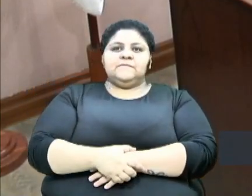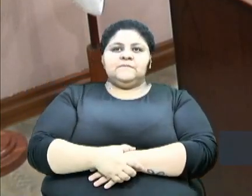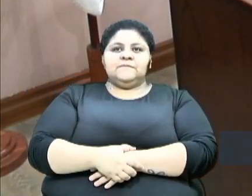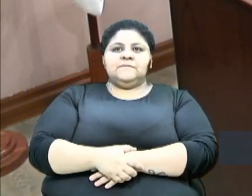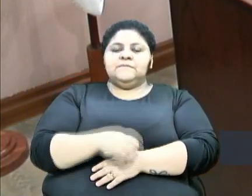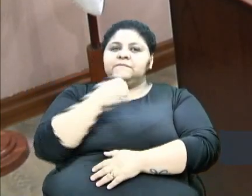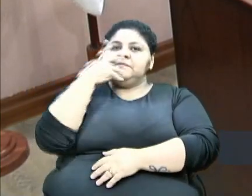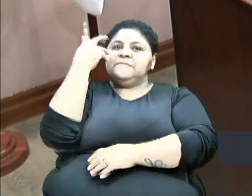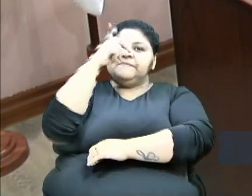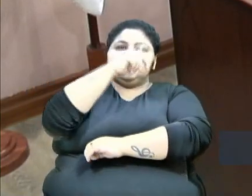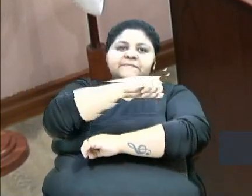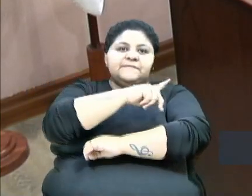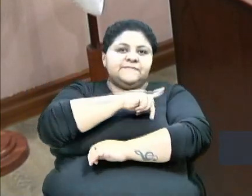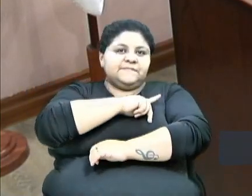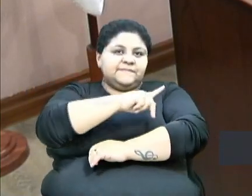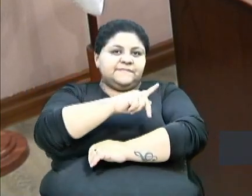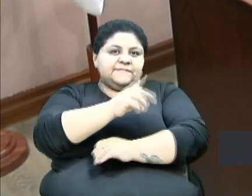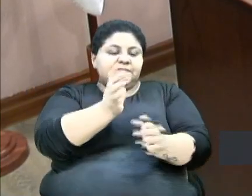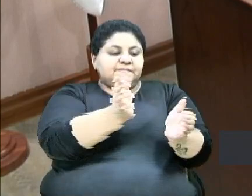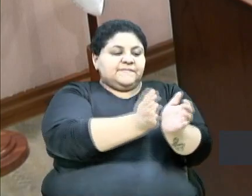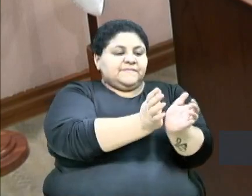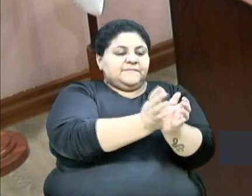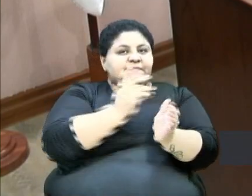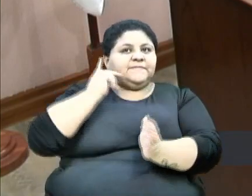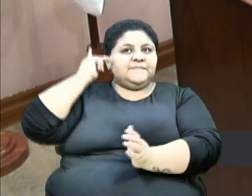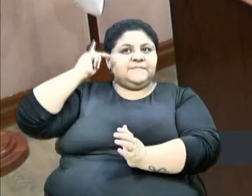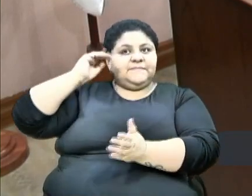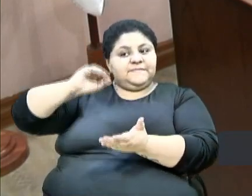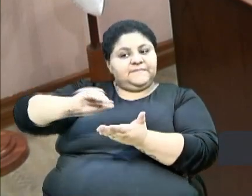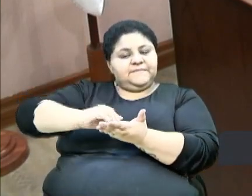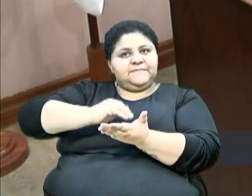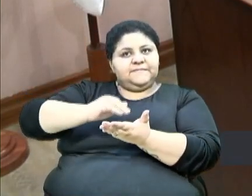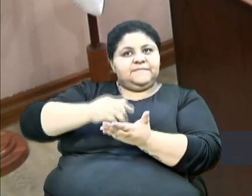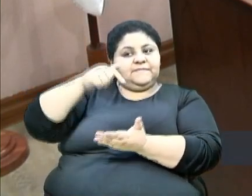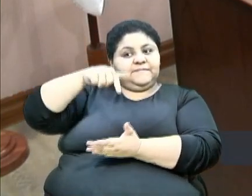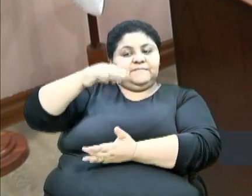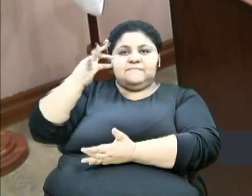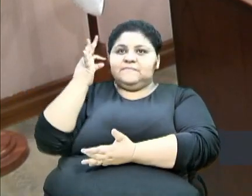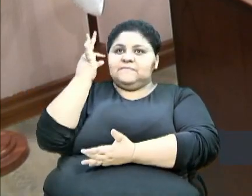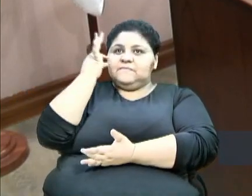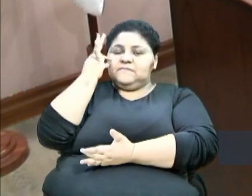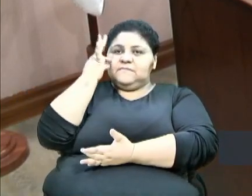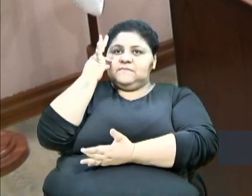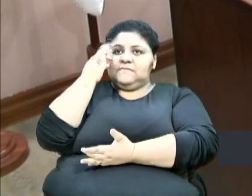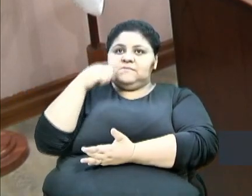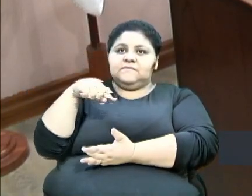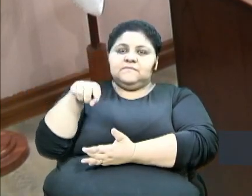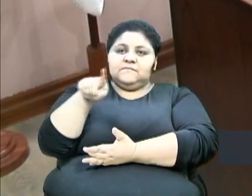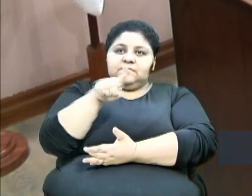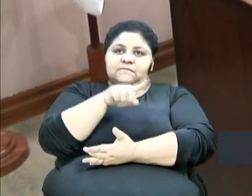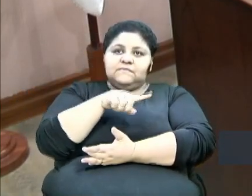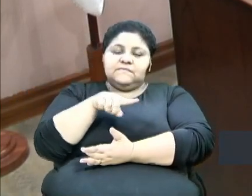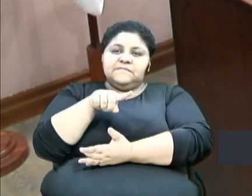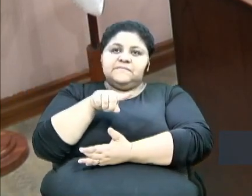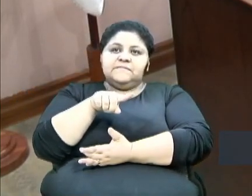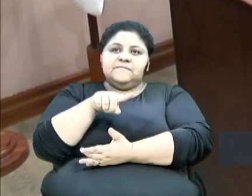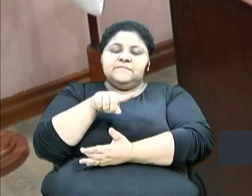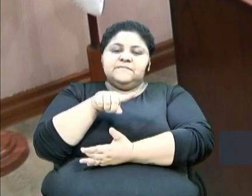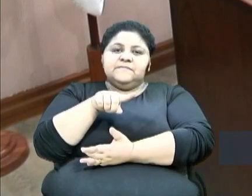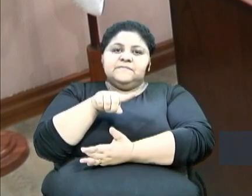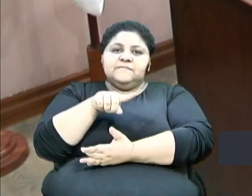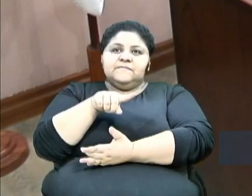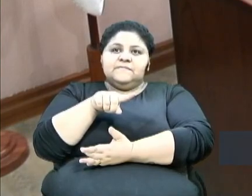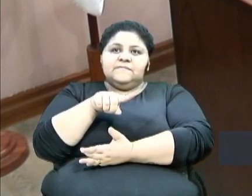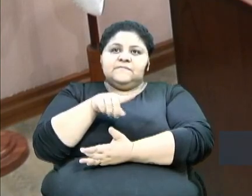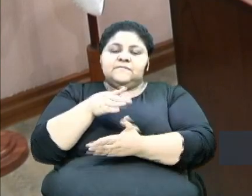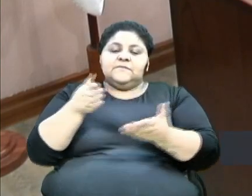Bom dia, senhor presidente, senhoras e senhores vereadores, bom dia, secretários que estão aqui presentes. E vocês vão saber porque o presidente falou, né? Porque eu